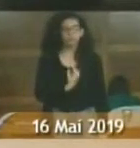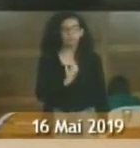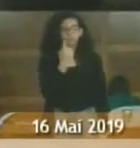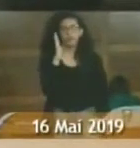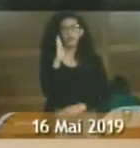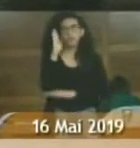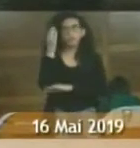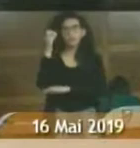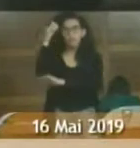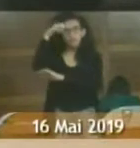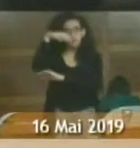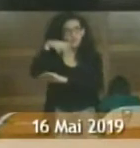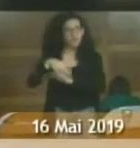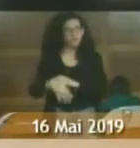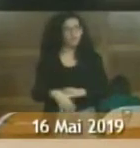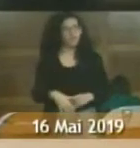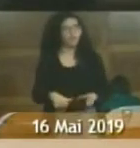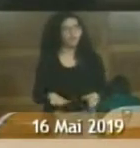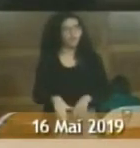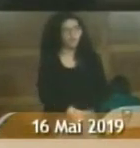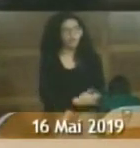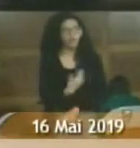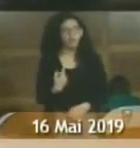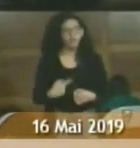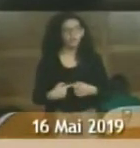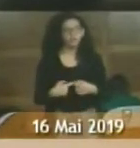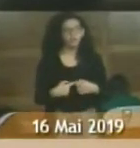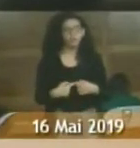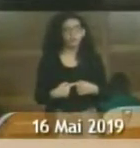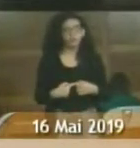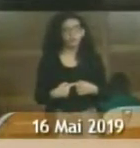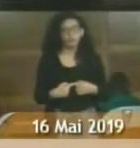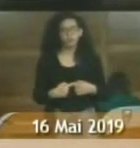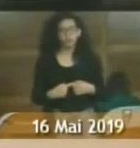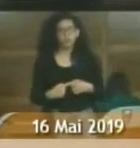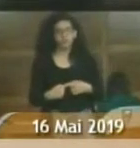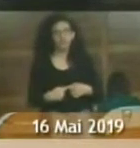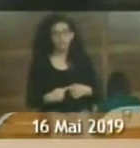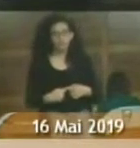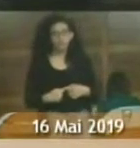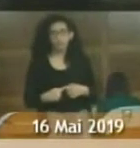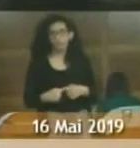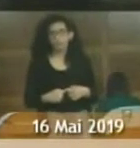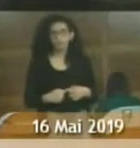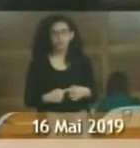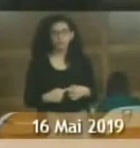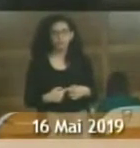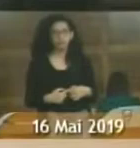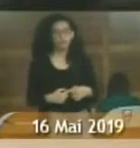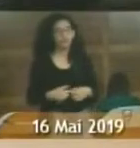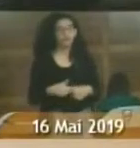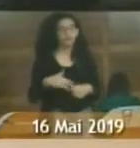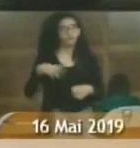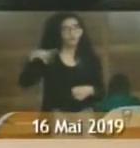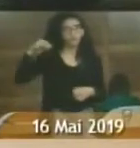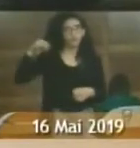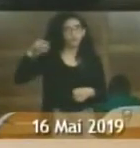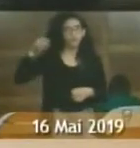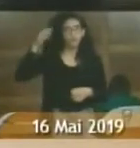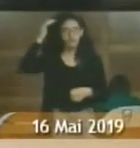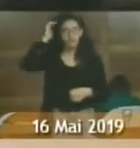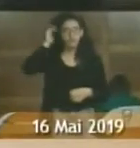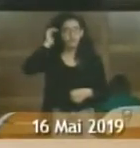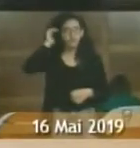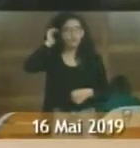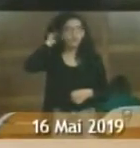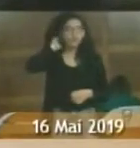poste com braço de luminária no final da rua Diniz Teixeira da Cunha, conhecida como Rua do Renato Pipas, bairro Monsoaba. Matérias